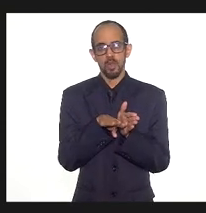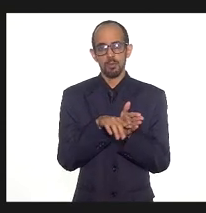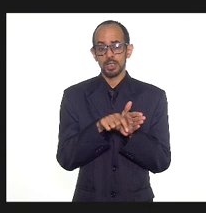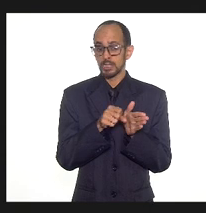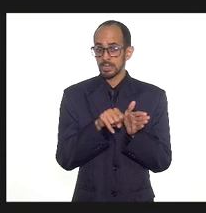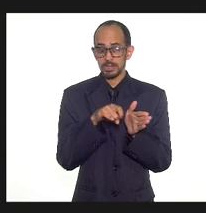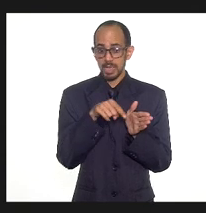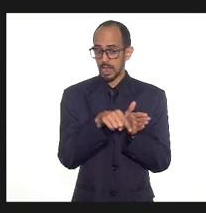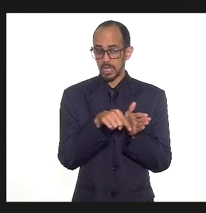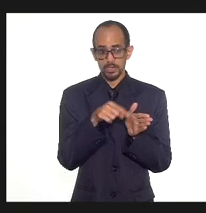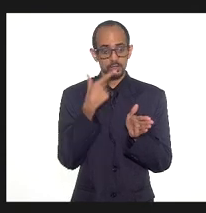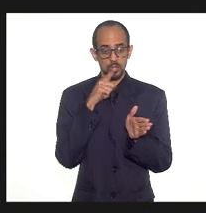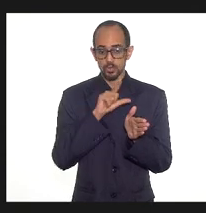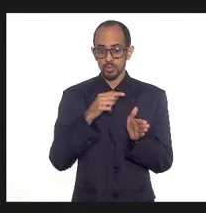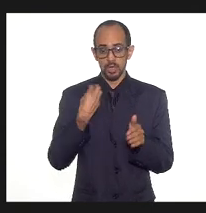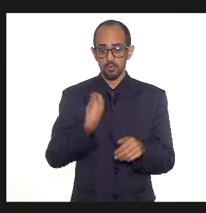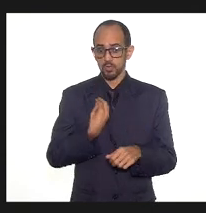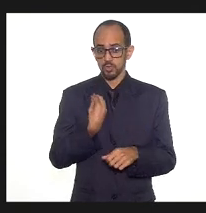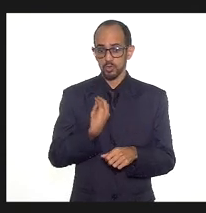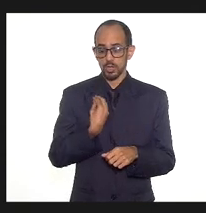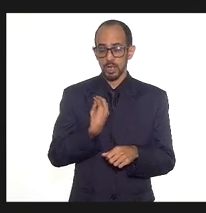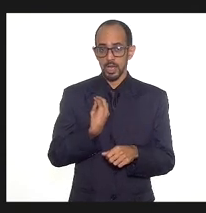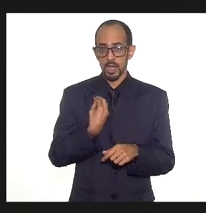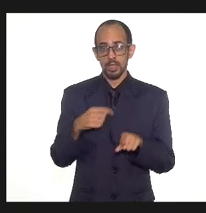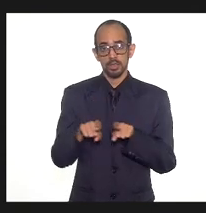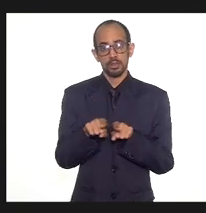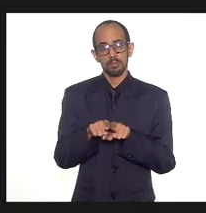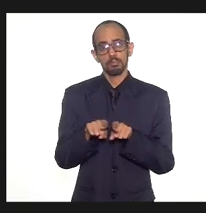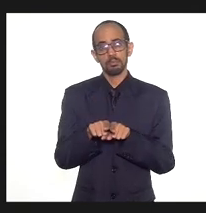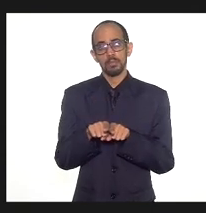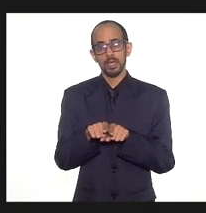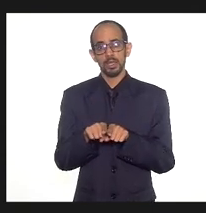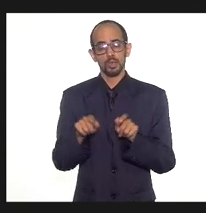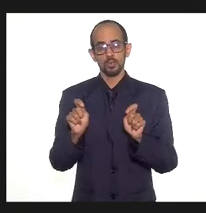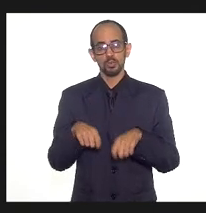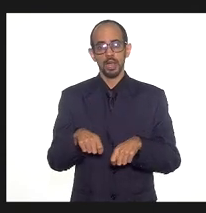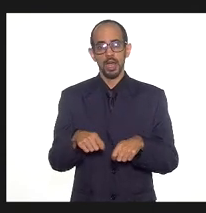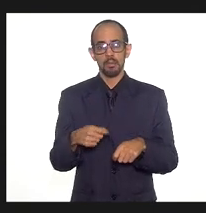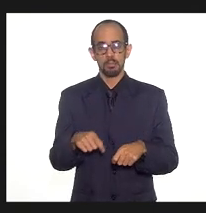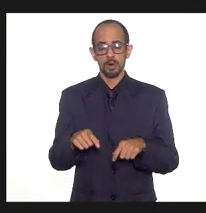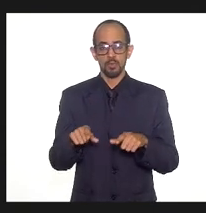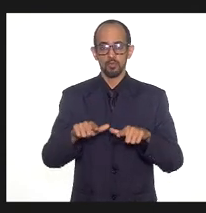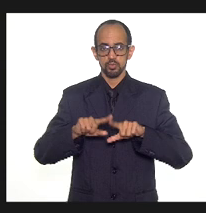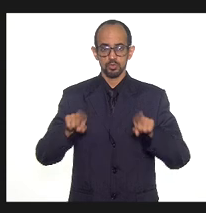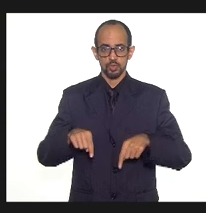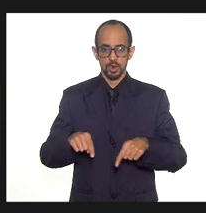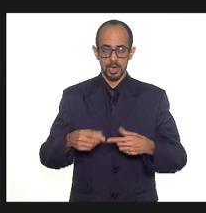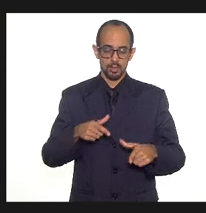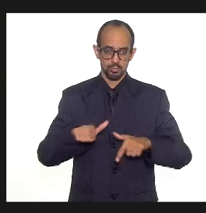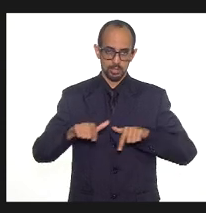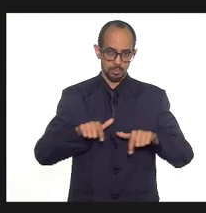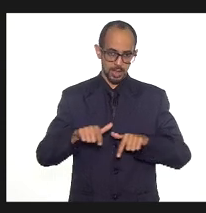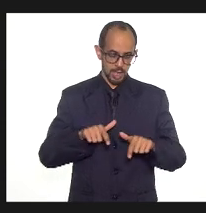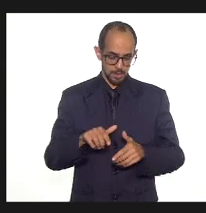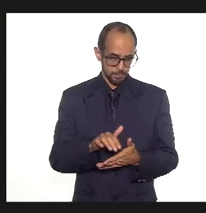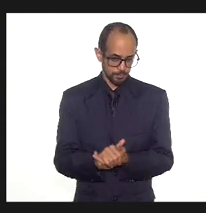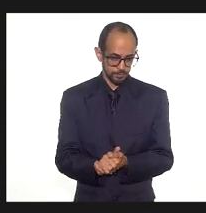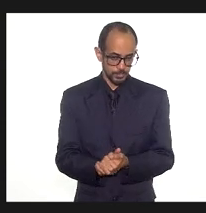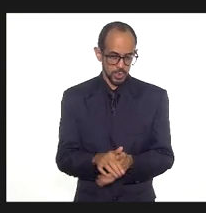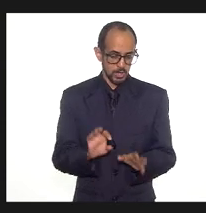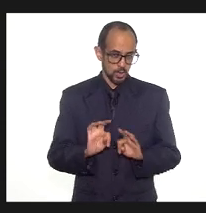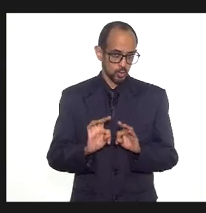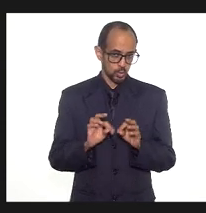a gente não contrata trabalhadores para operá-las. E assim, todo o aquecimento de mercado que gera essa operação